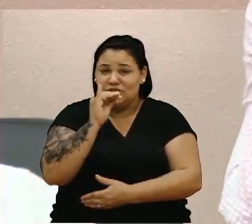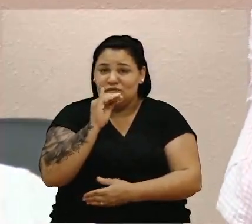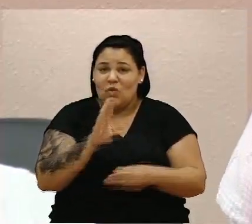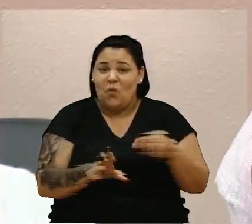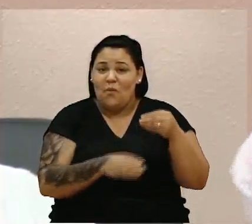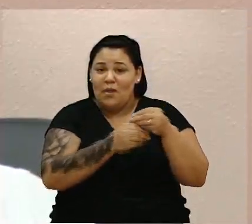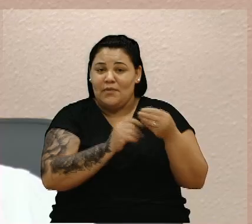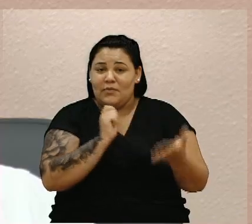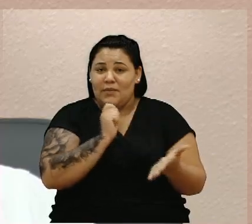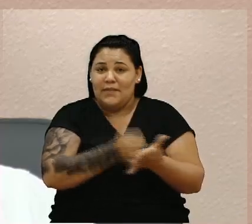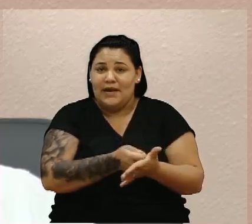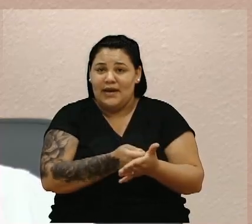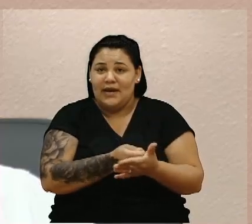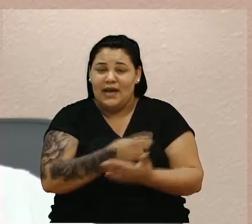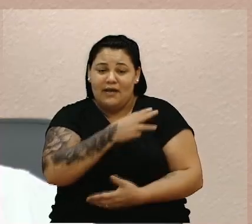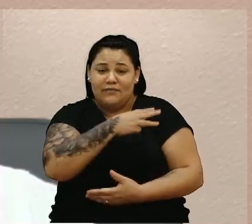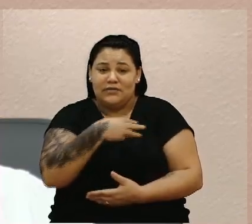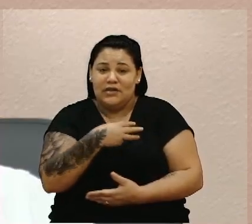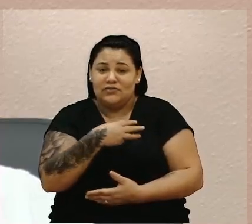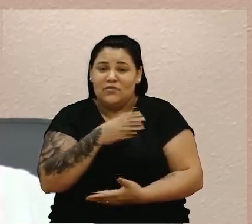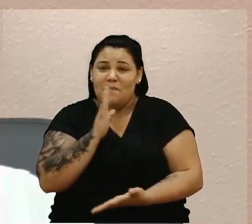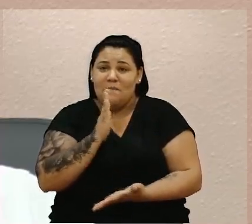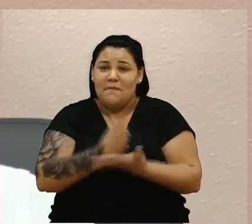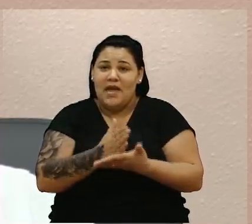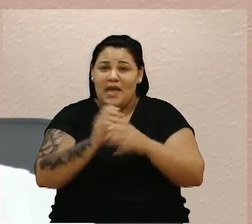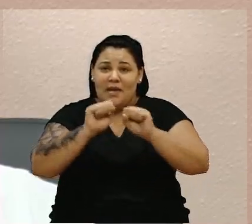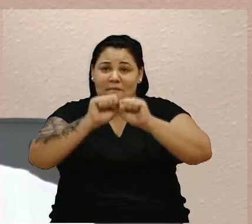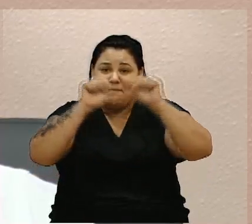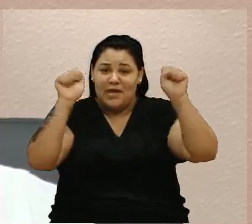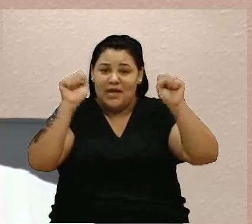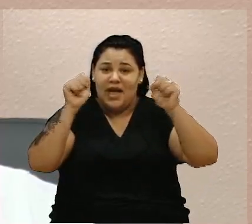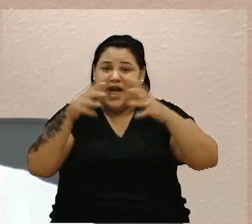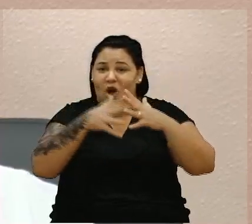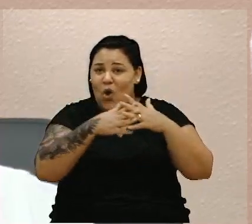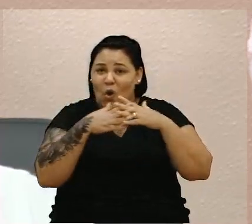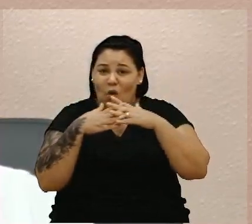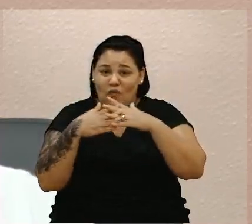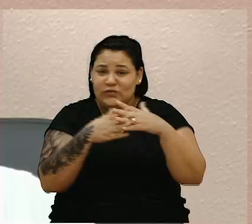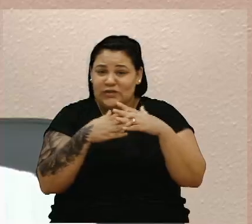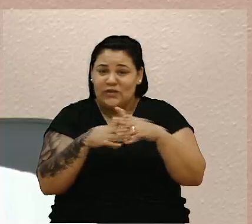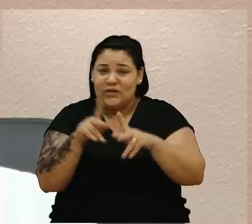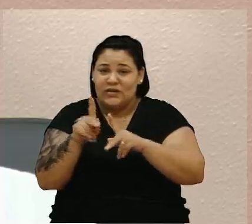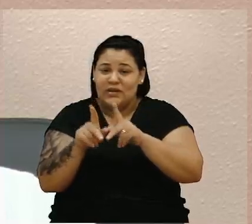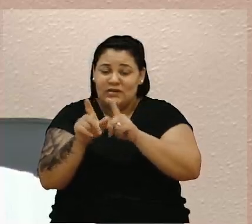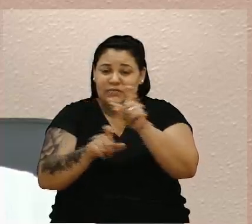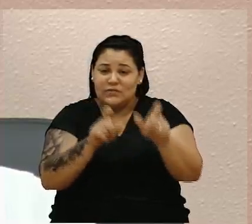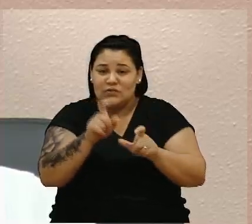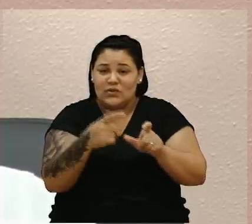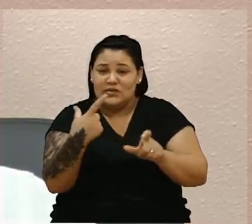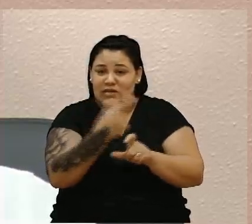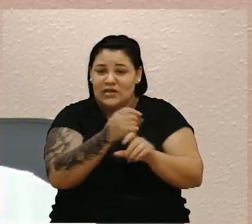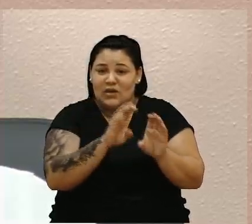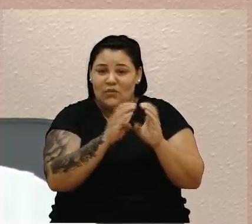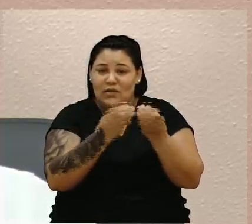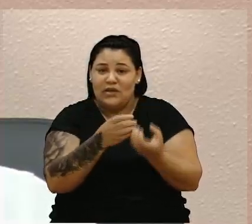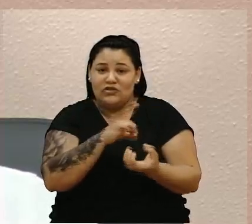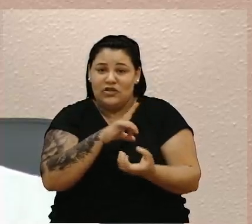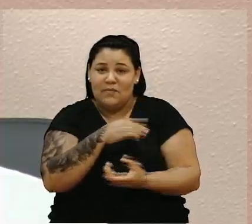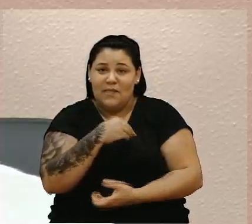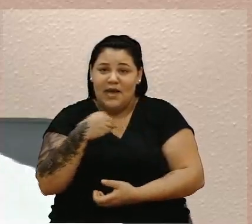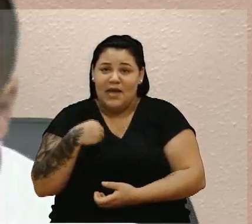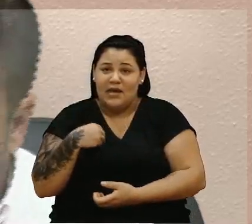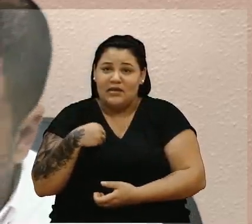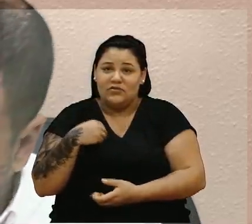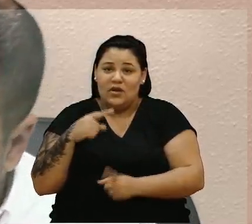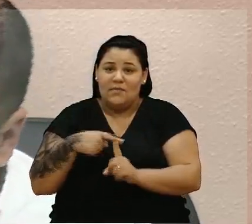parou meia-manhã numa sexta-feira. O transtorno que deu das pessoas que tinham que sair da comunidade, que tinham consulta há mais de 6 meses esperando,